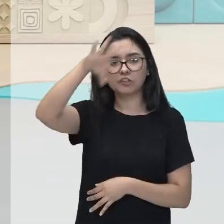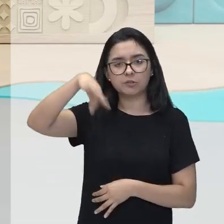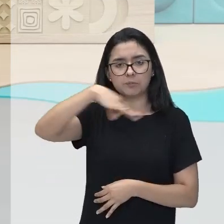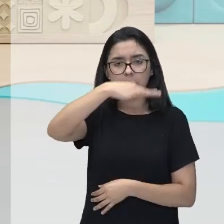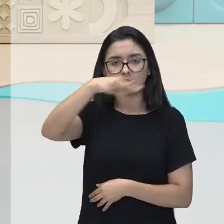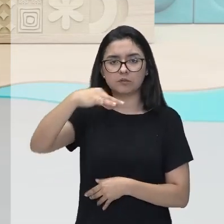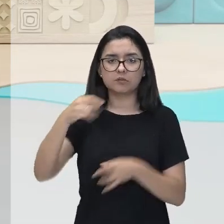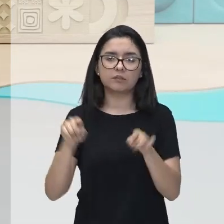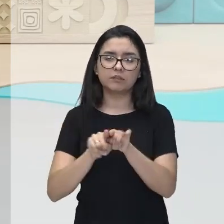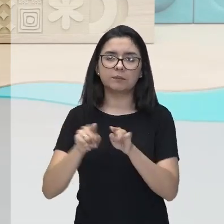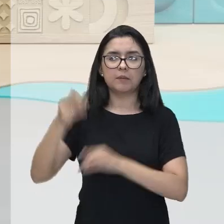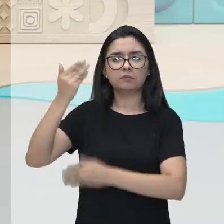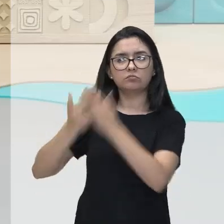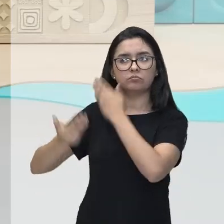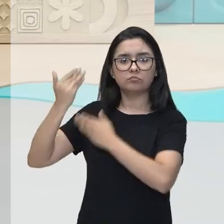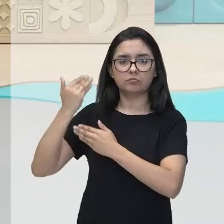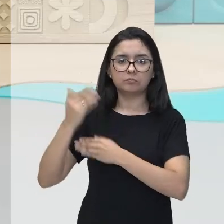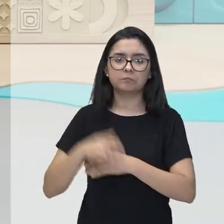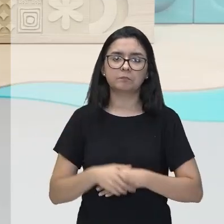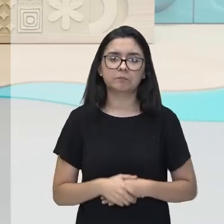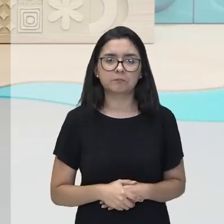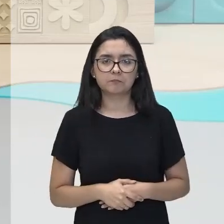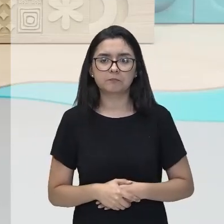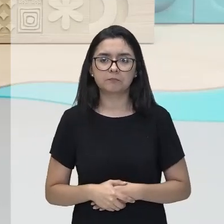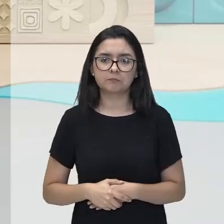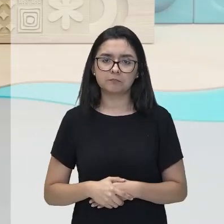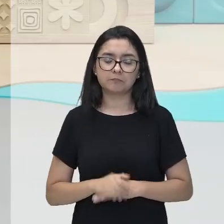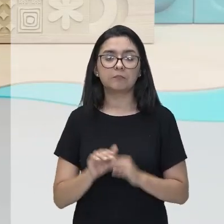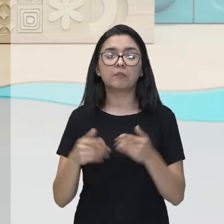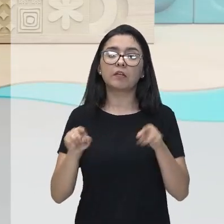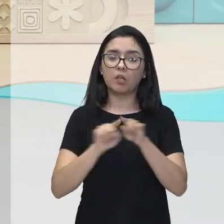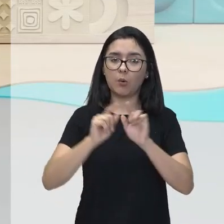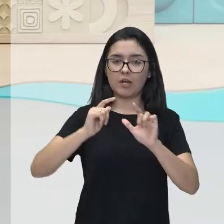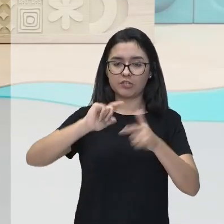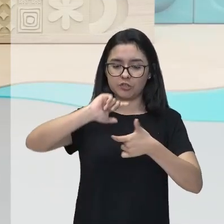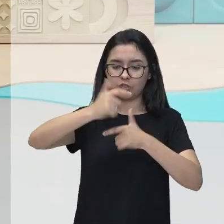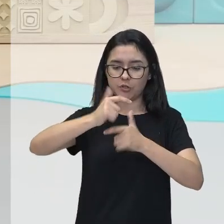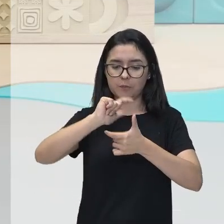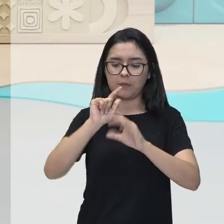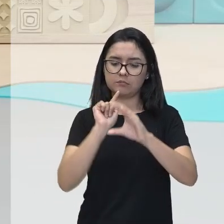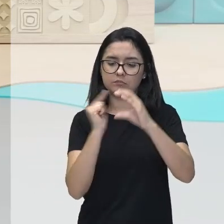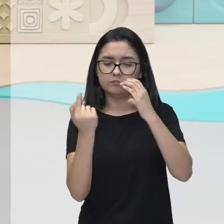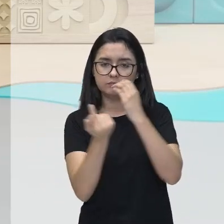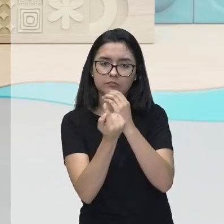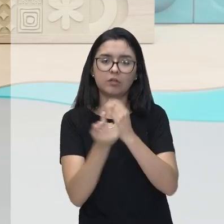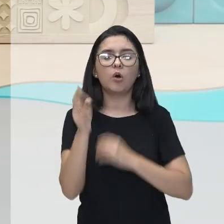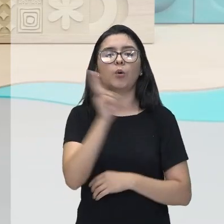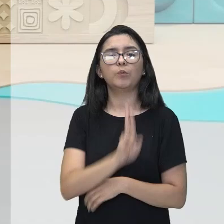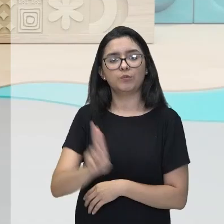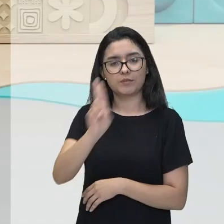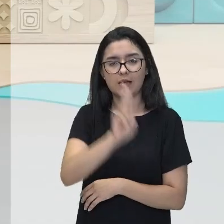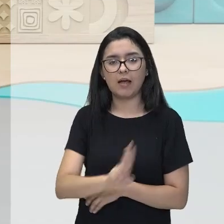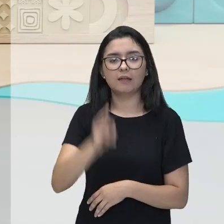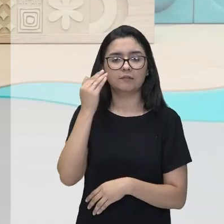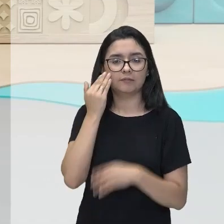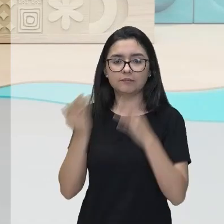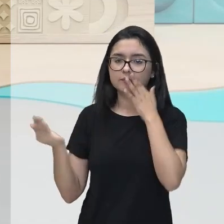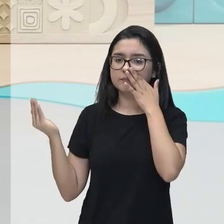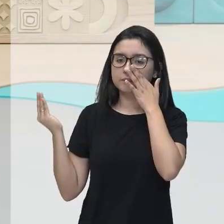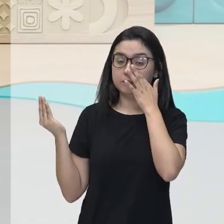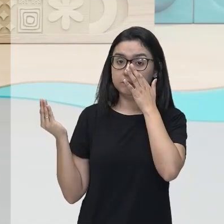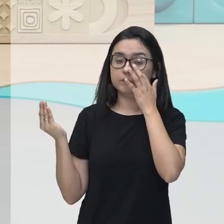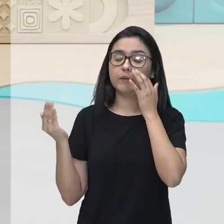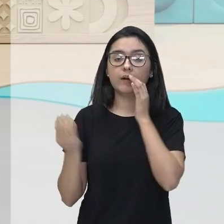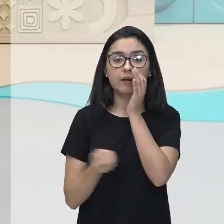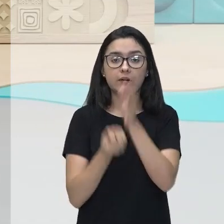e ancestralidade. As formas geométricas são frequentemente usadas para